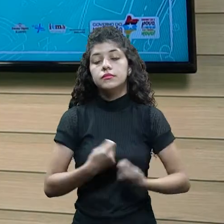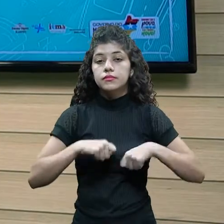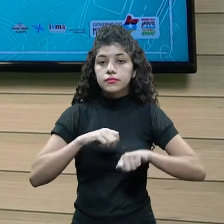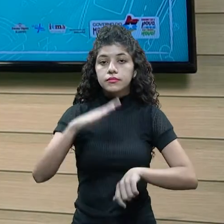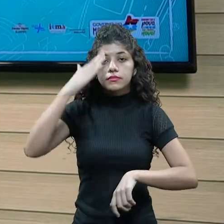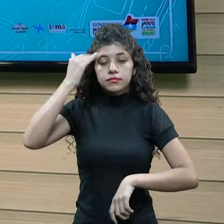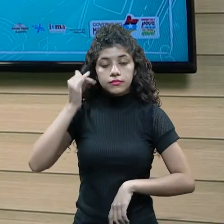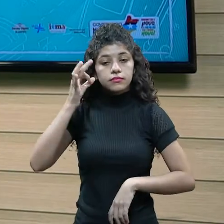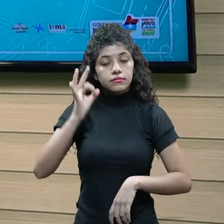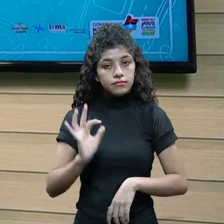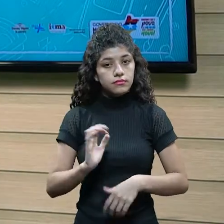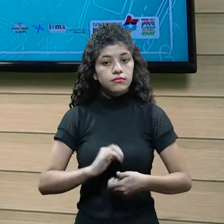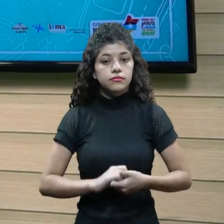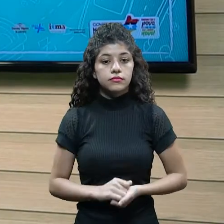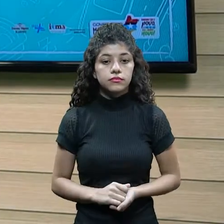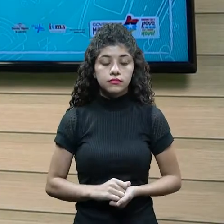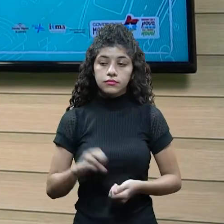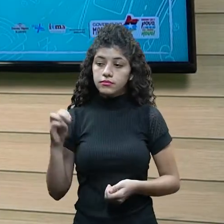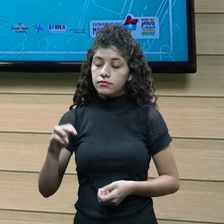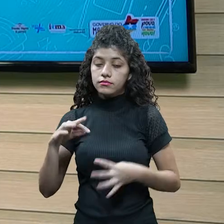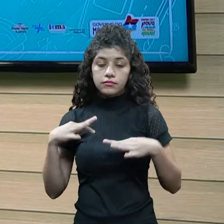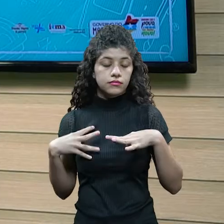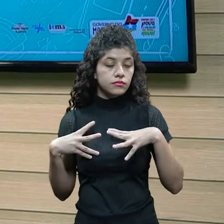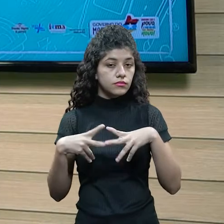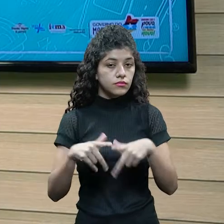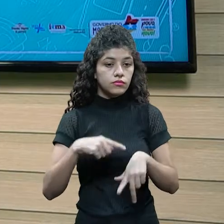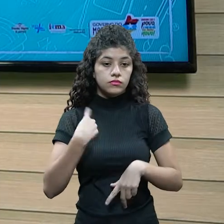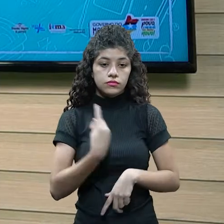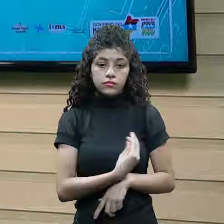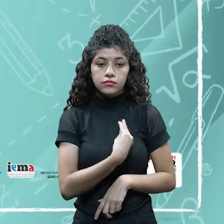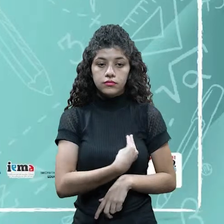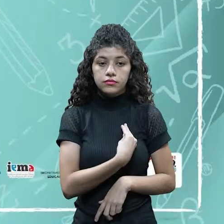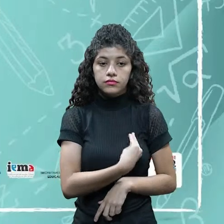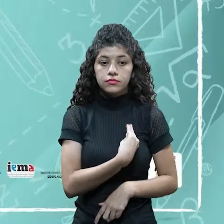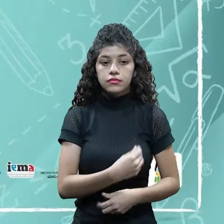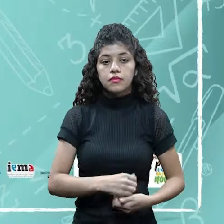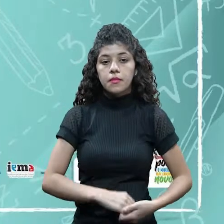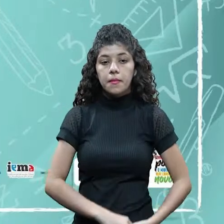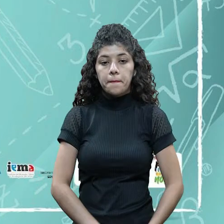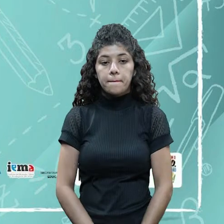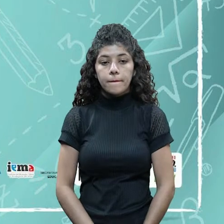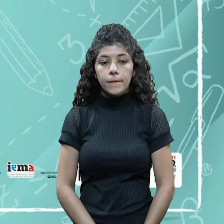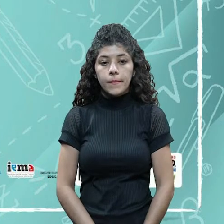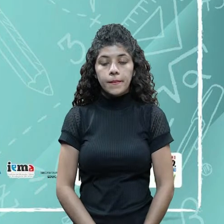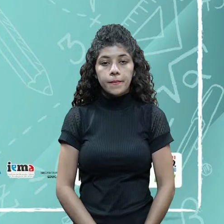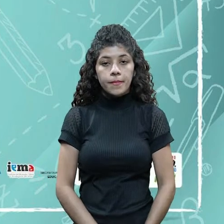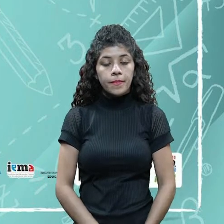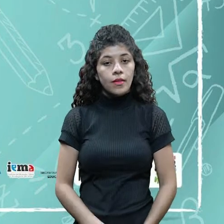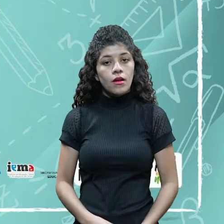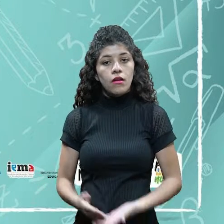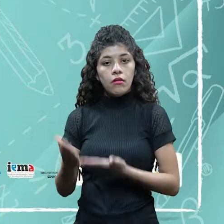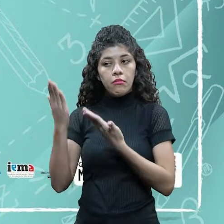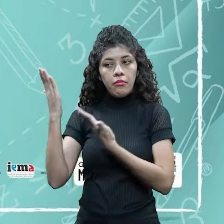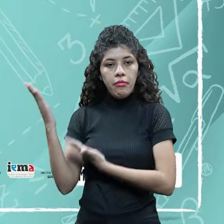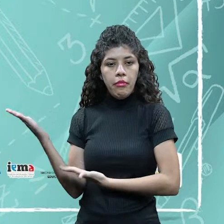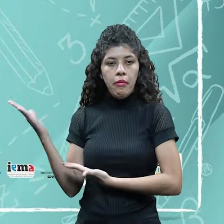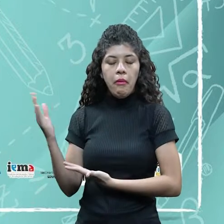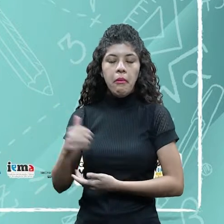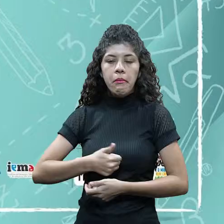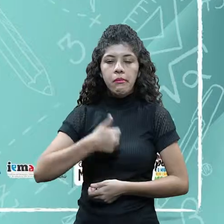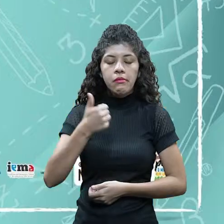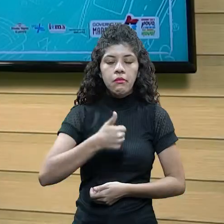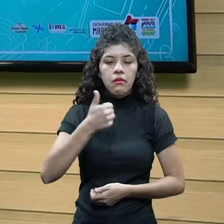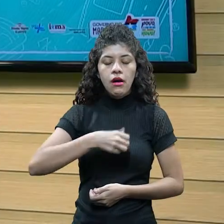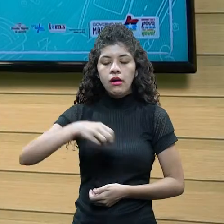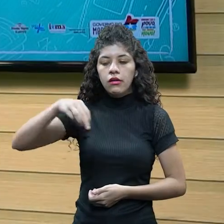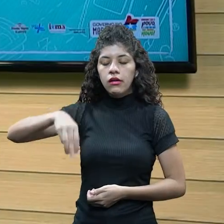interpretar as questões. Então a matemática está presente em tudo em nossas vidas, como eu falei há pouco. O primeiro conteúdo que eu quero trazer para vocês é um conteúdo ali que a gente